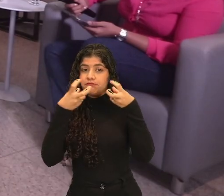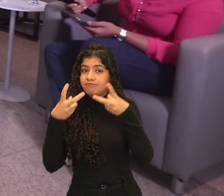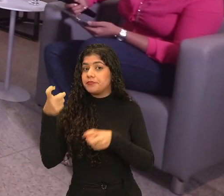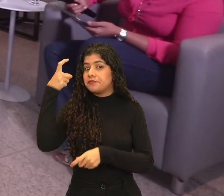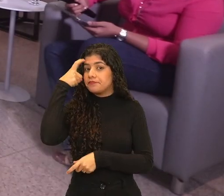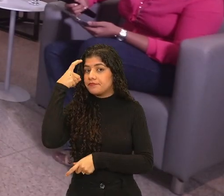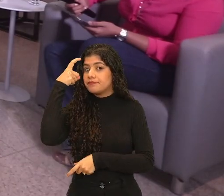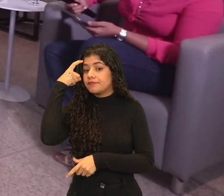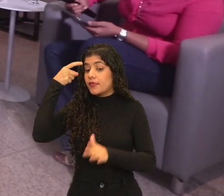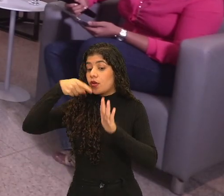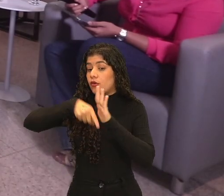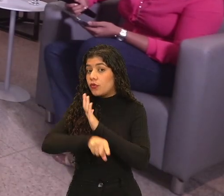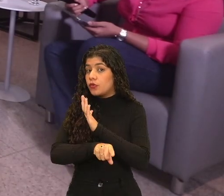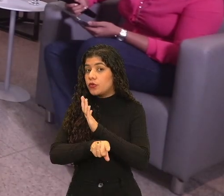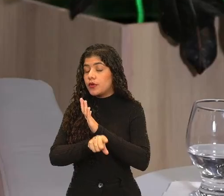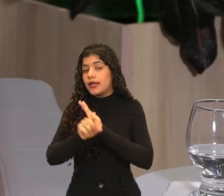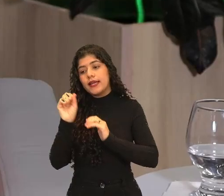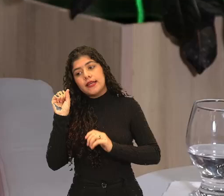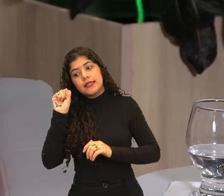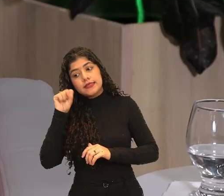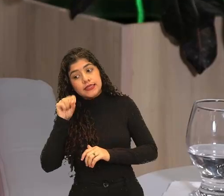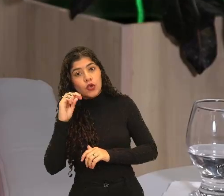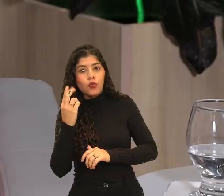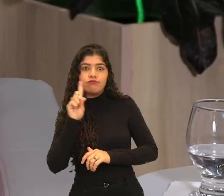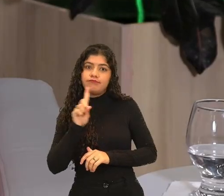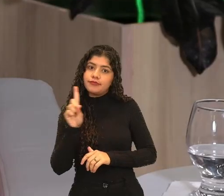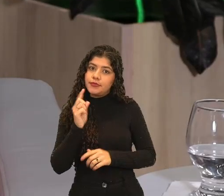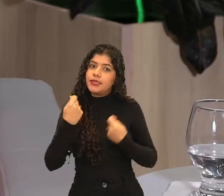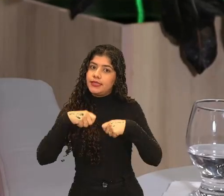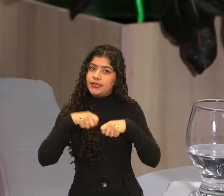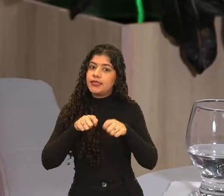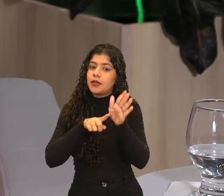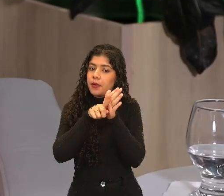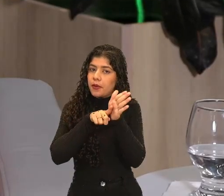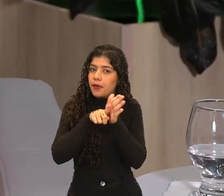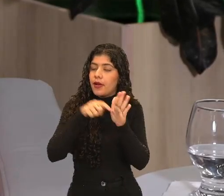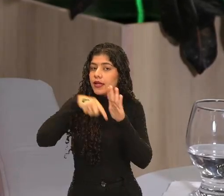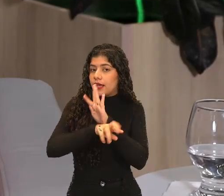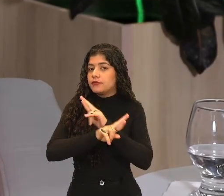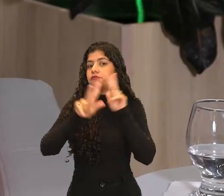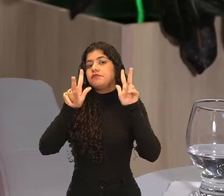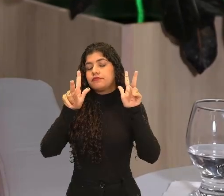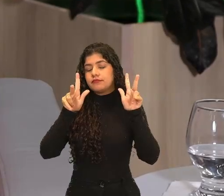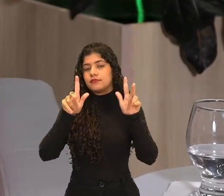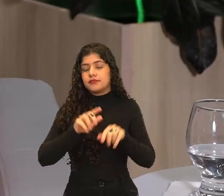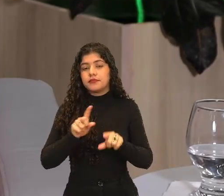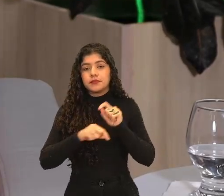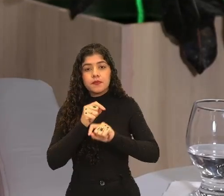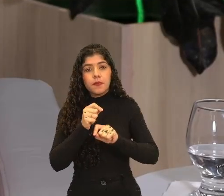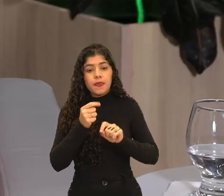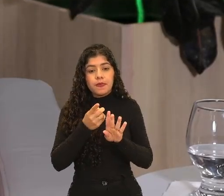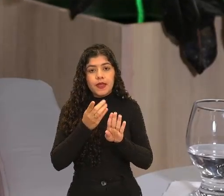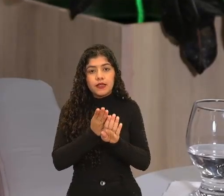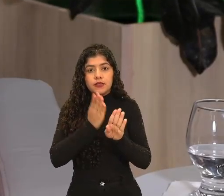pensar, né? Será ou não? E correr com a intervenção. Porque o que faz a diferença é isso. É a intervenção